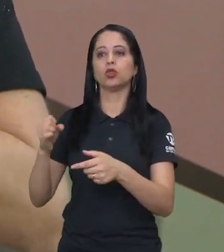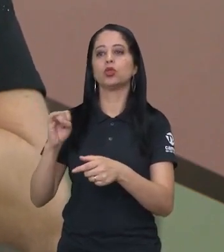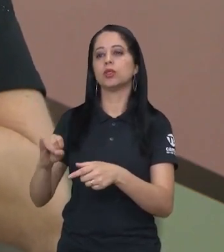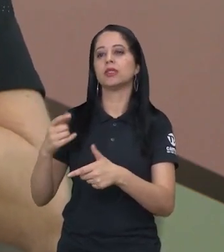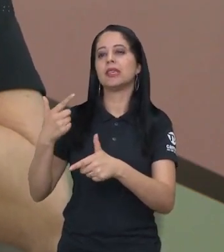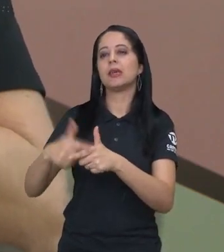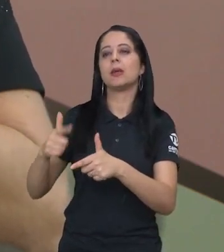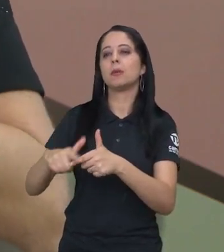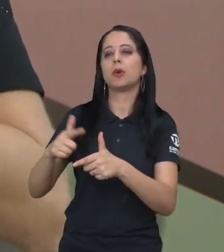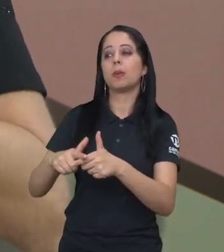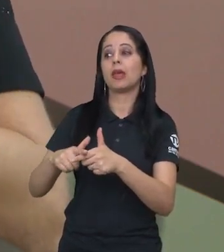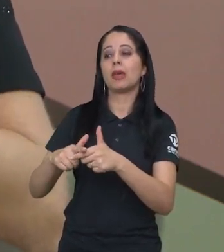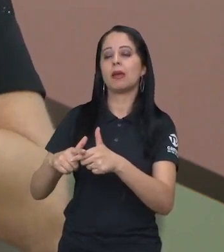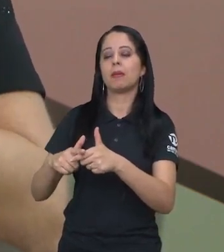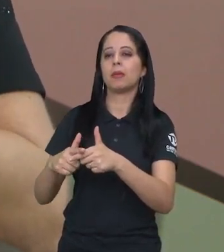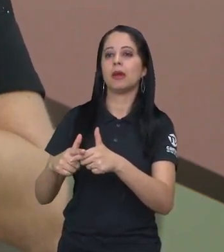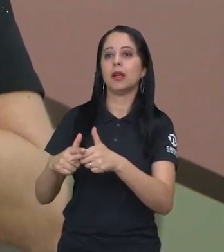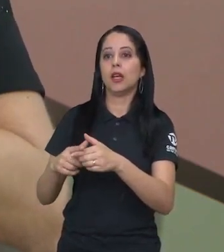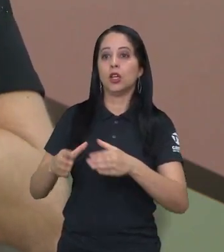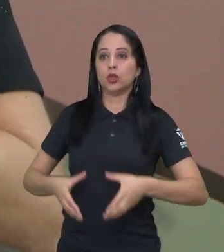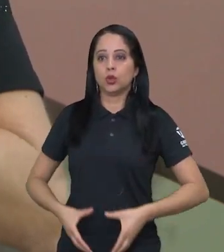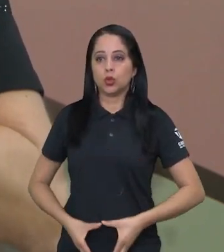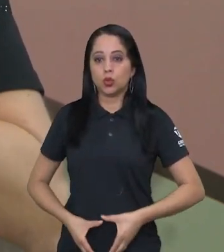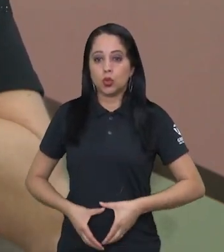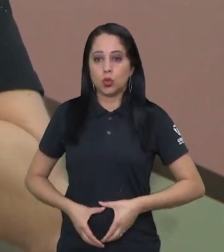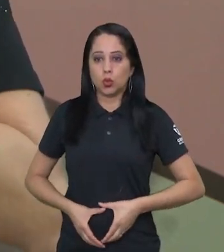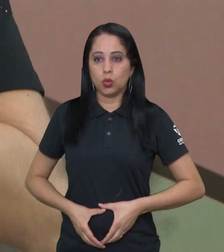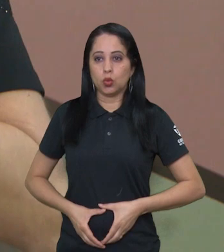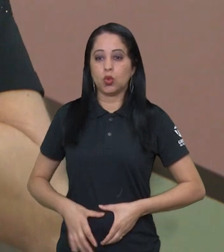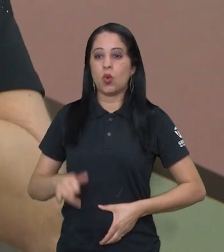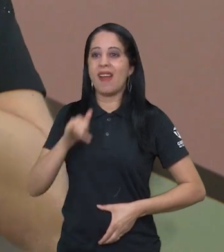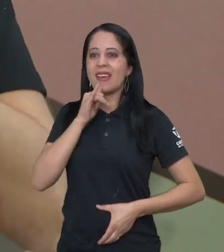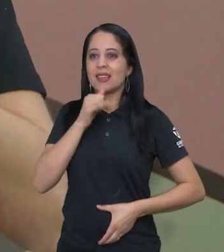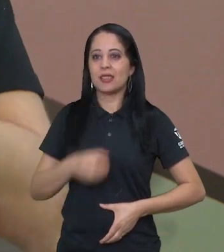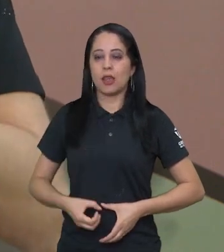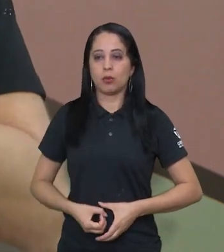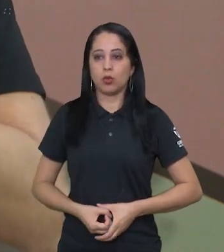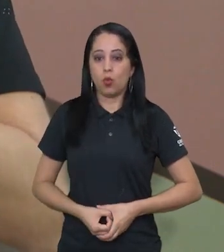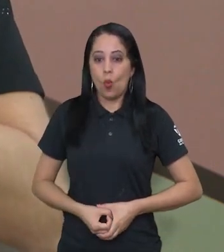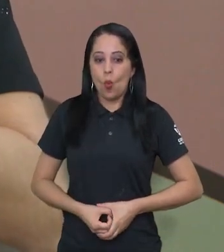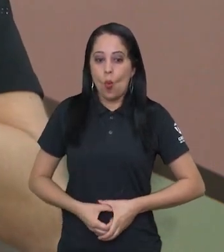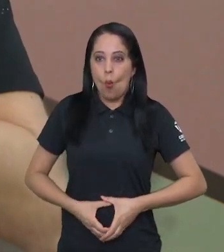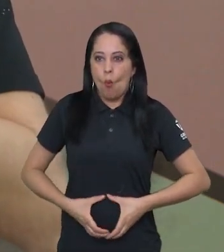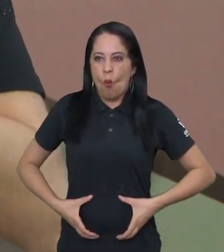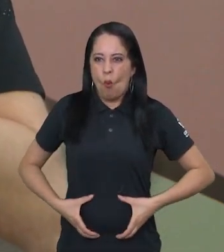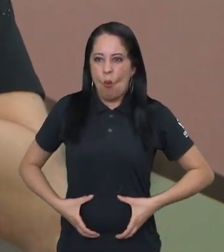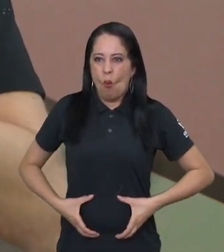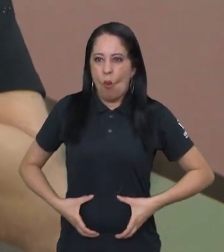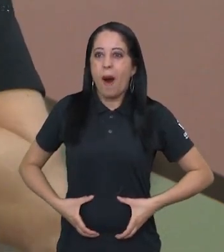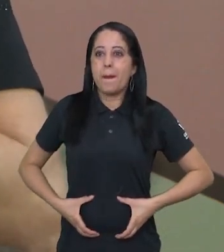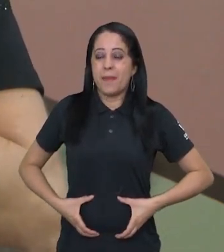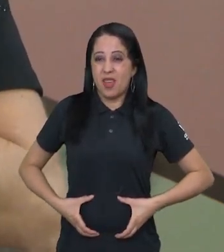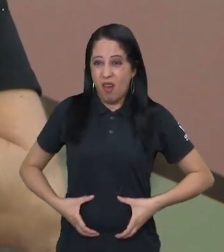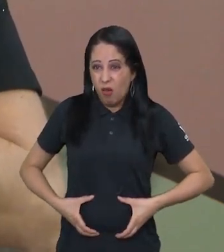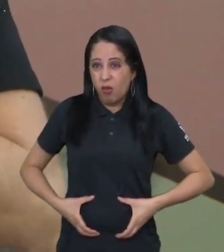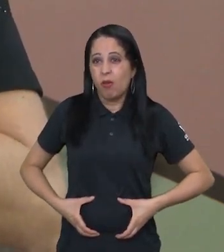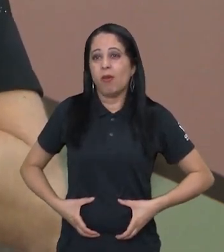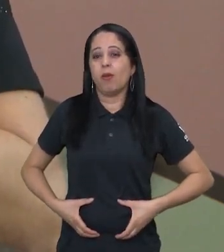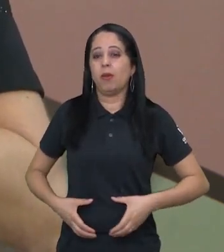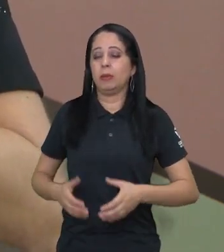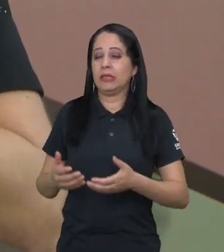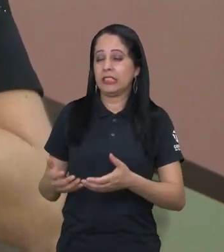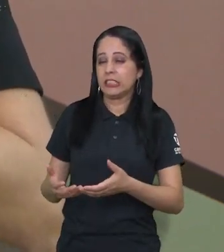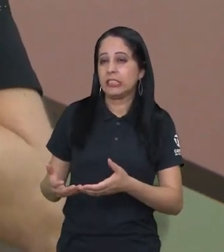algum problema, outro problema estrutural no útero. Por exemplo, se ela tem um mioma muito grande que faz